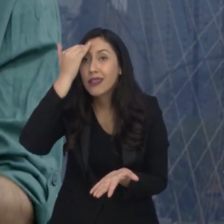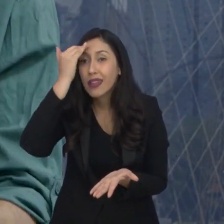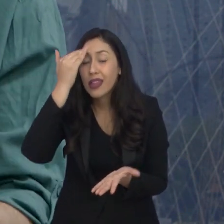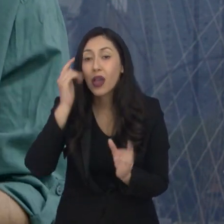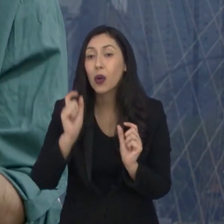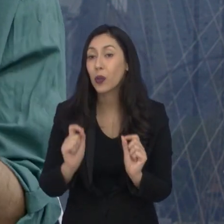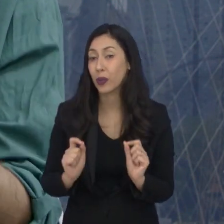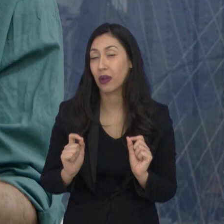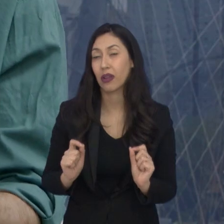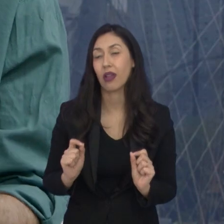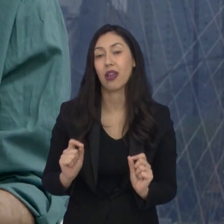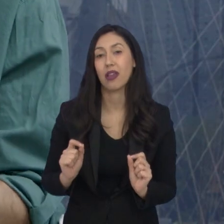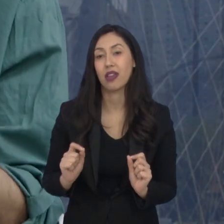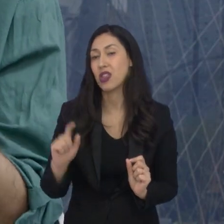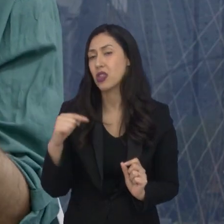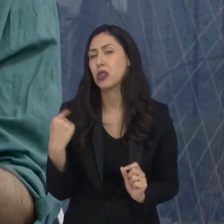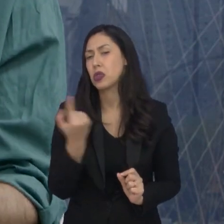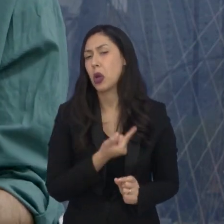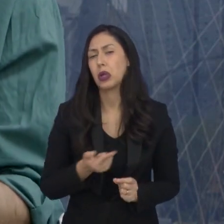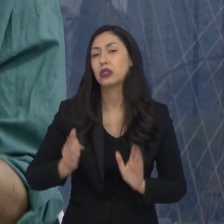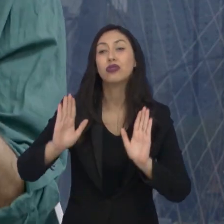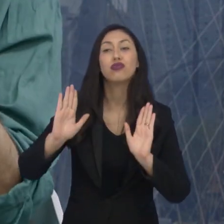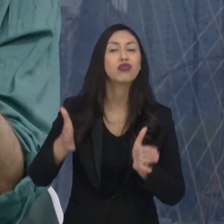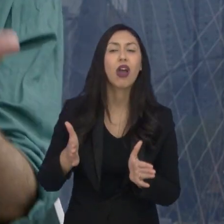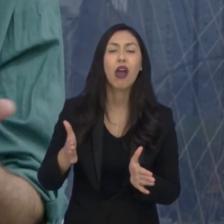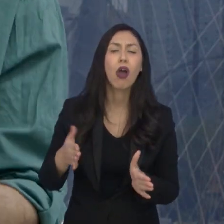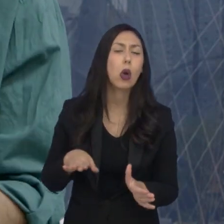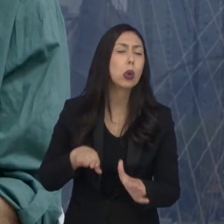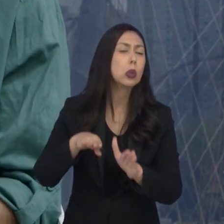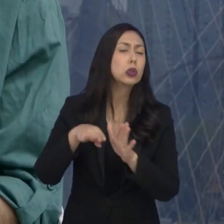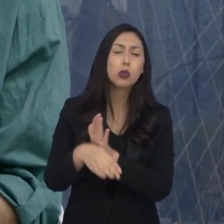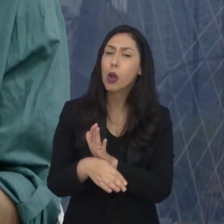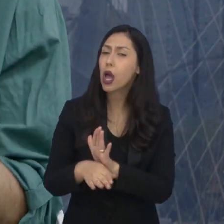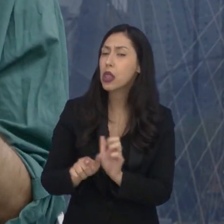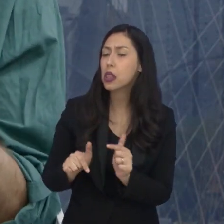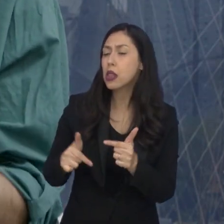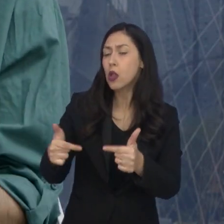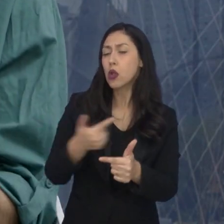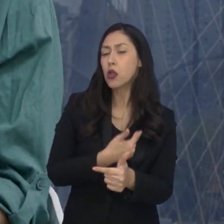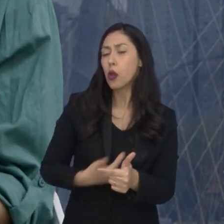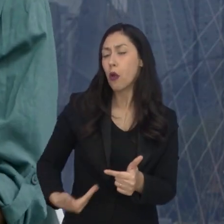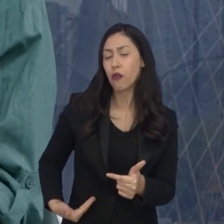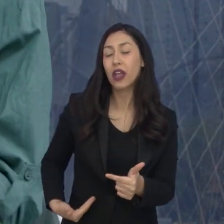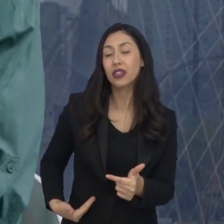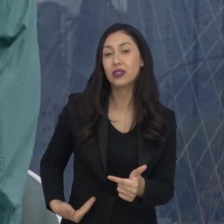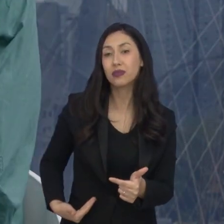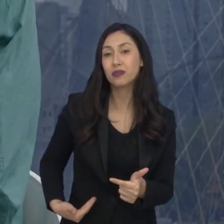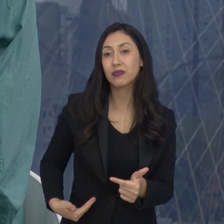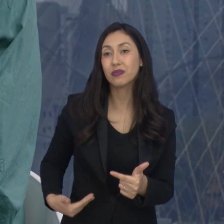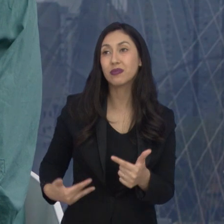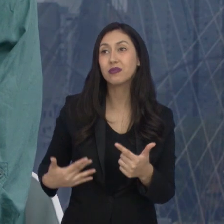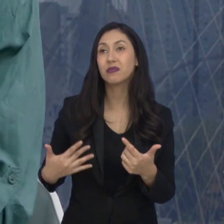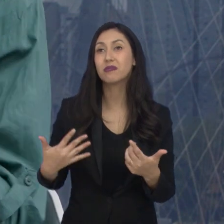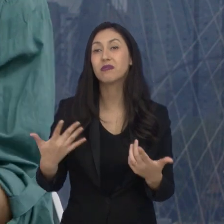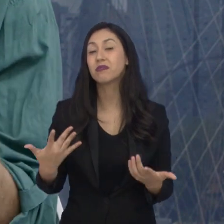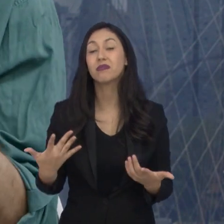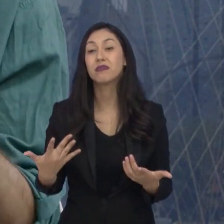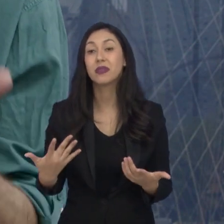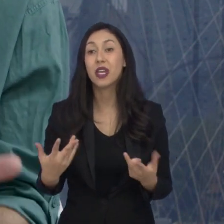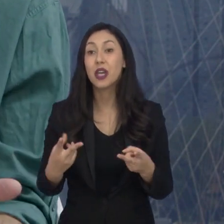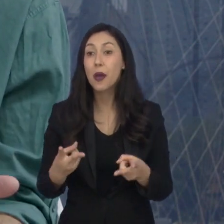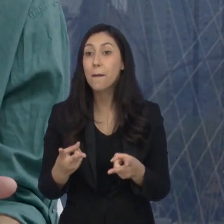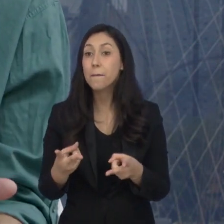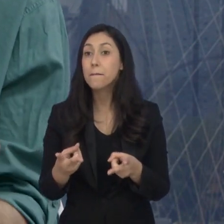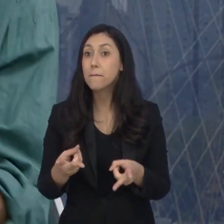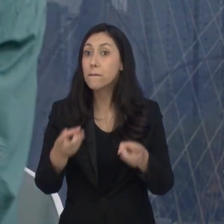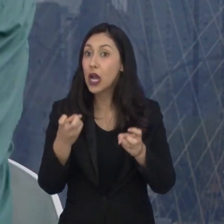as coisas na cidade, politicamente, eu estou falando de políticas urbanas, de associar mais clara e diretamente o